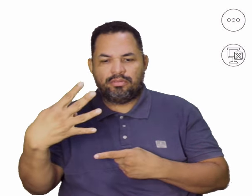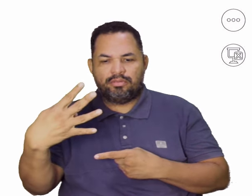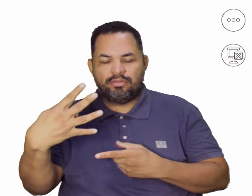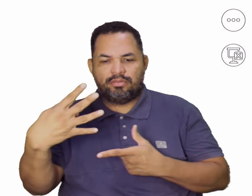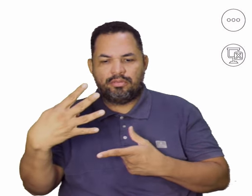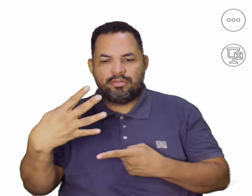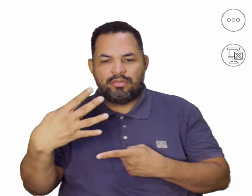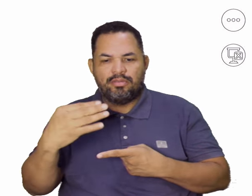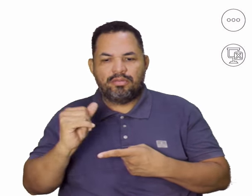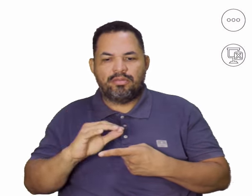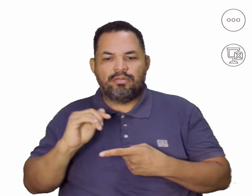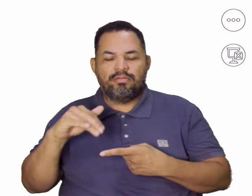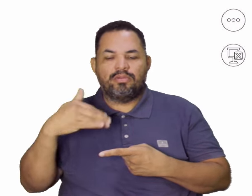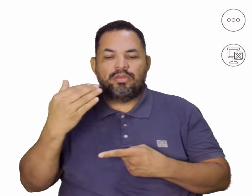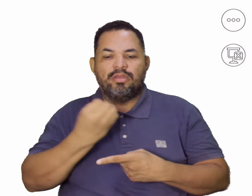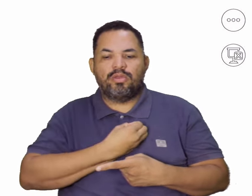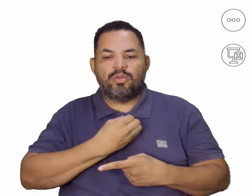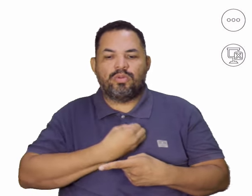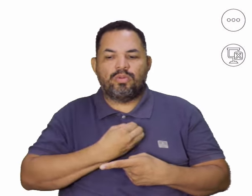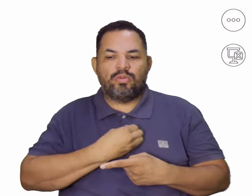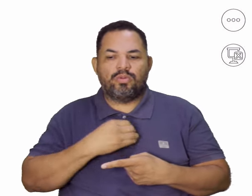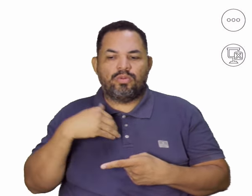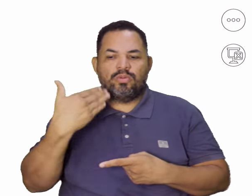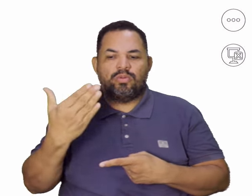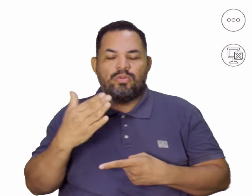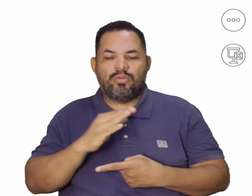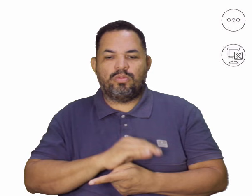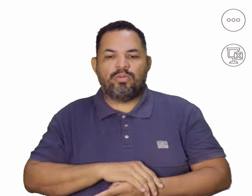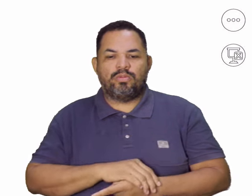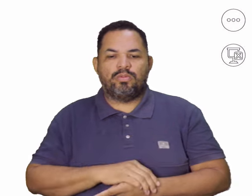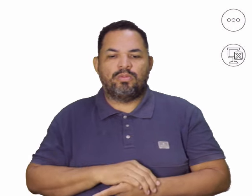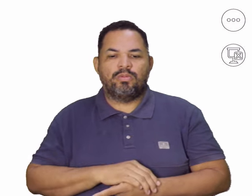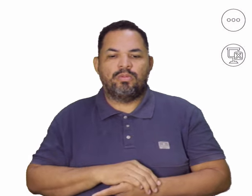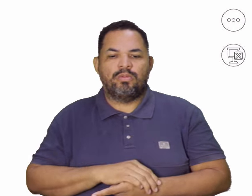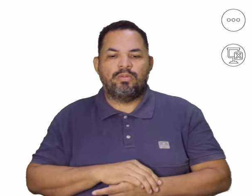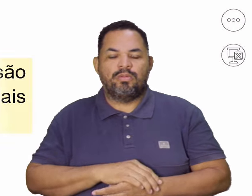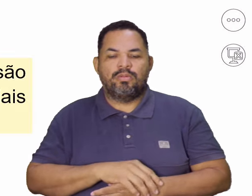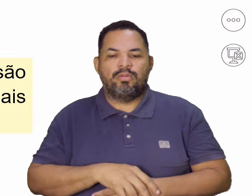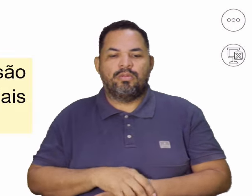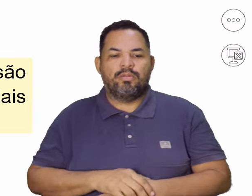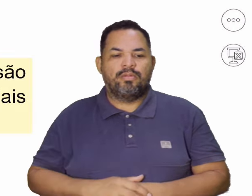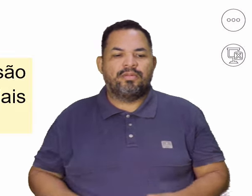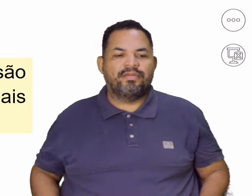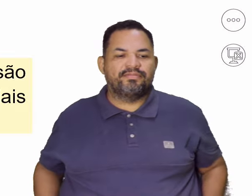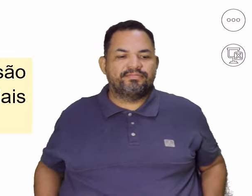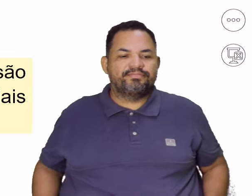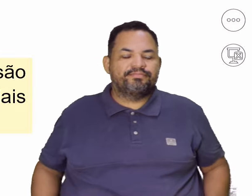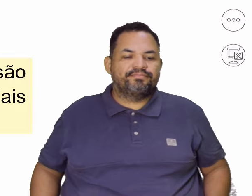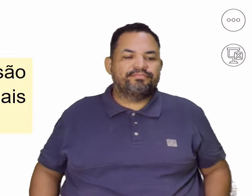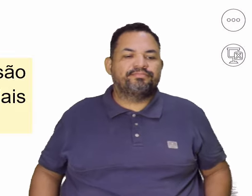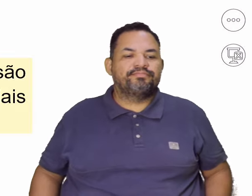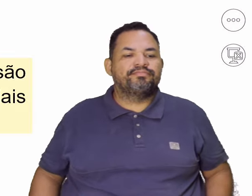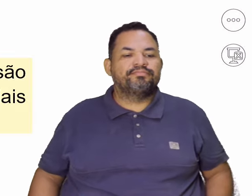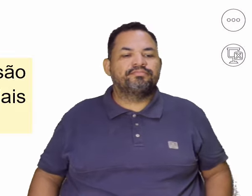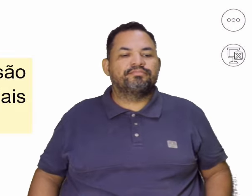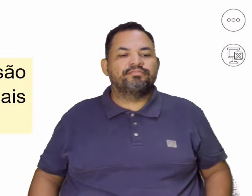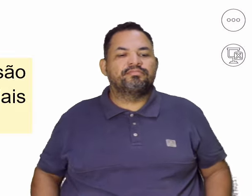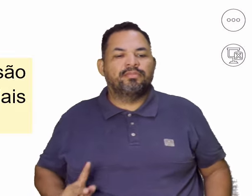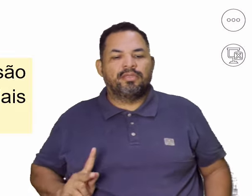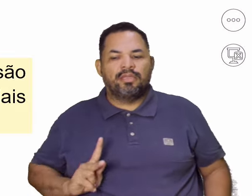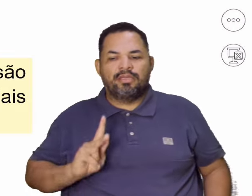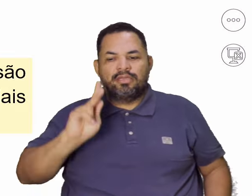quadrado porque é o coeficiente estequiométrico do NO2 beleza assim sendo